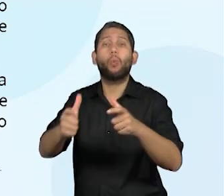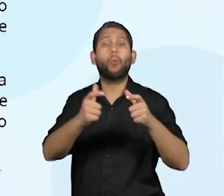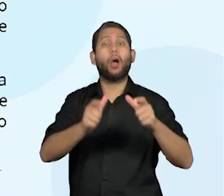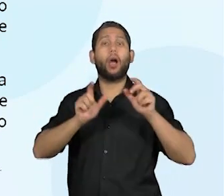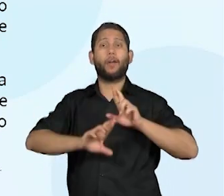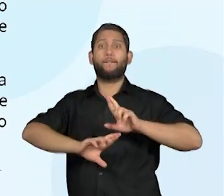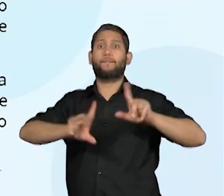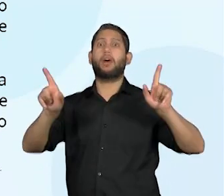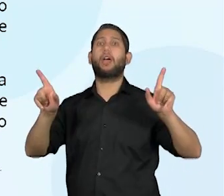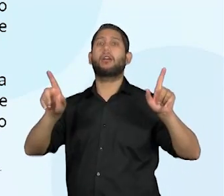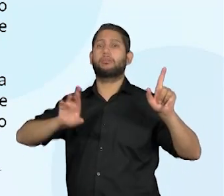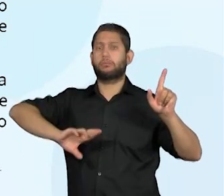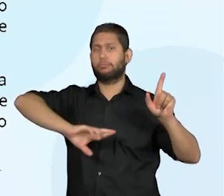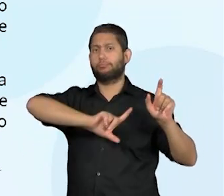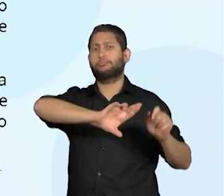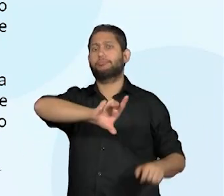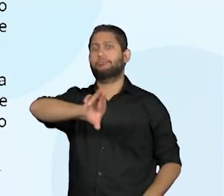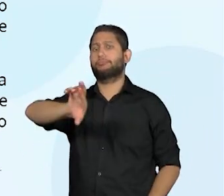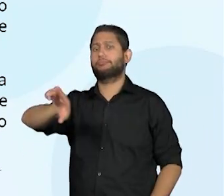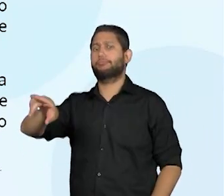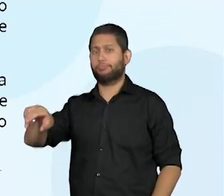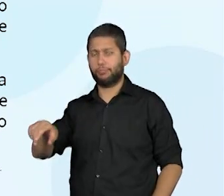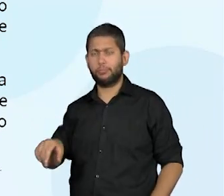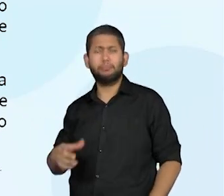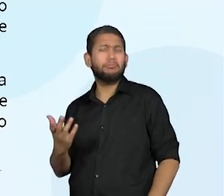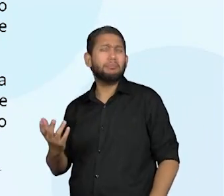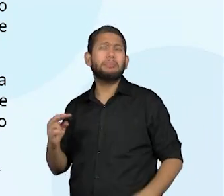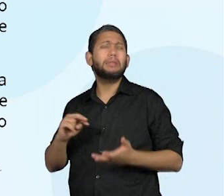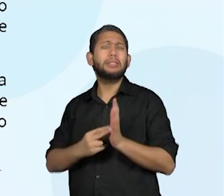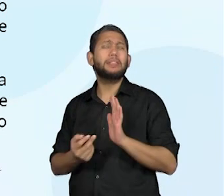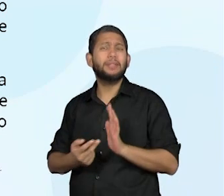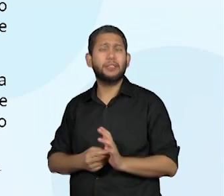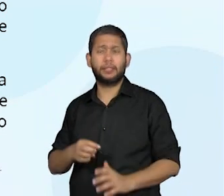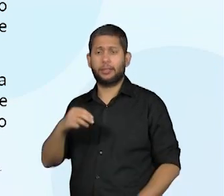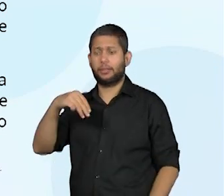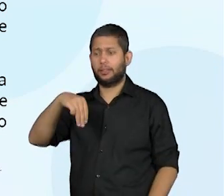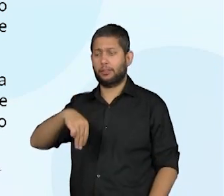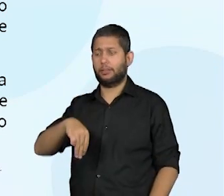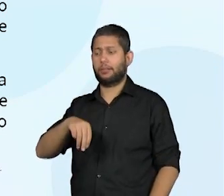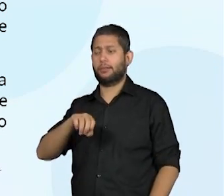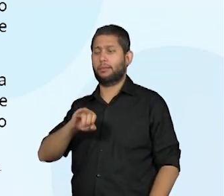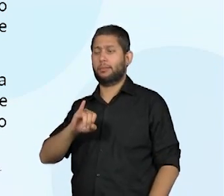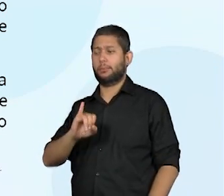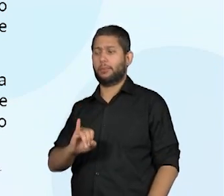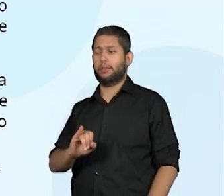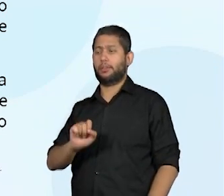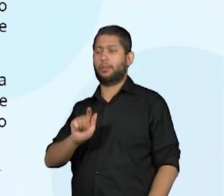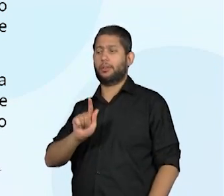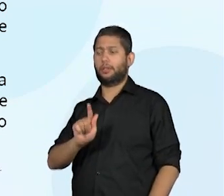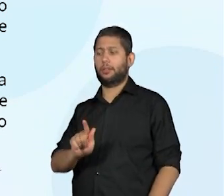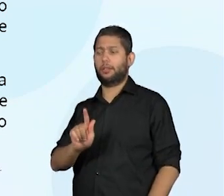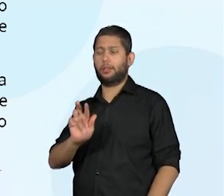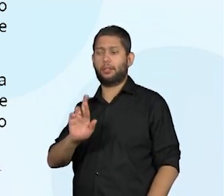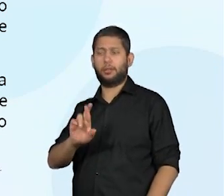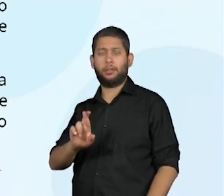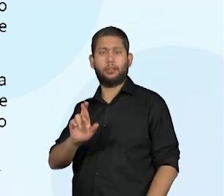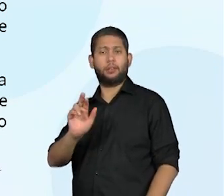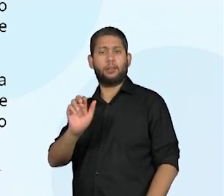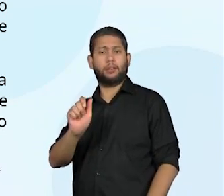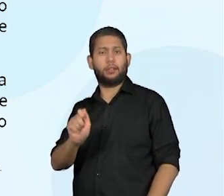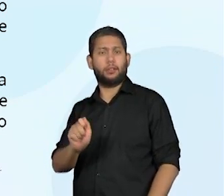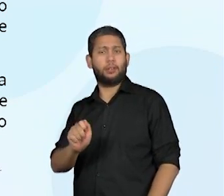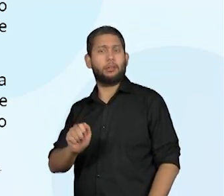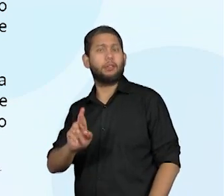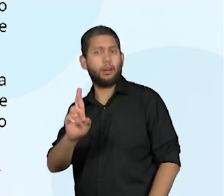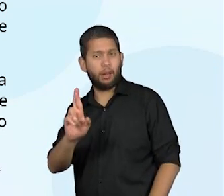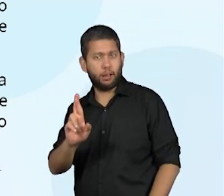processos migratórios. Mas o que é um processo migratório em diferentes tempos e espaços?